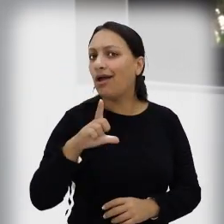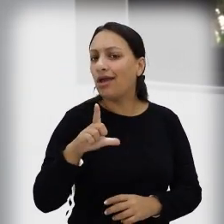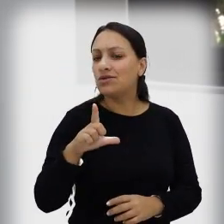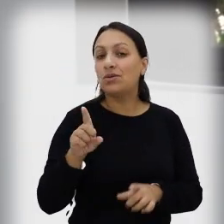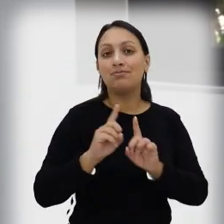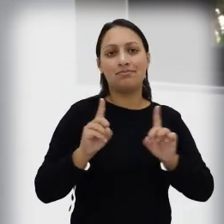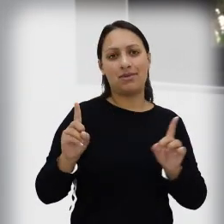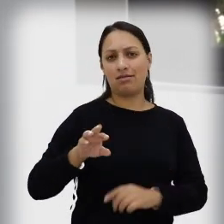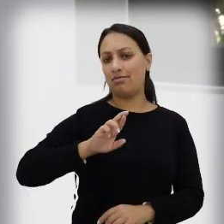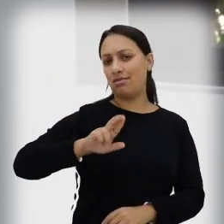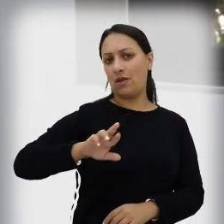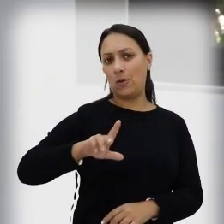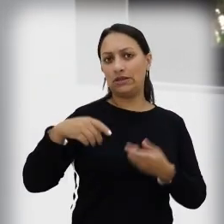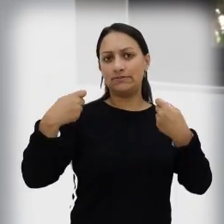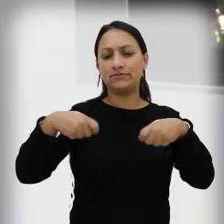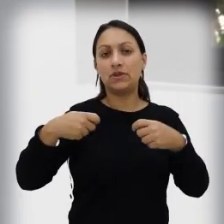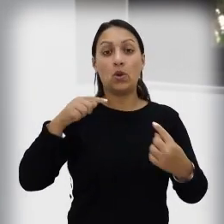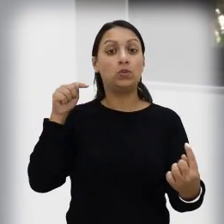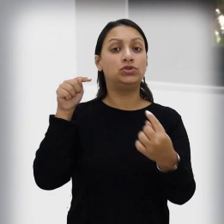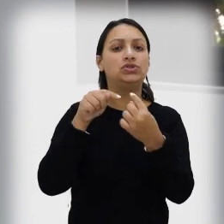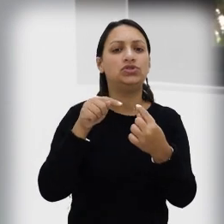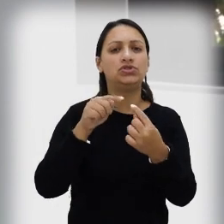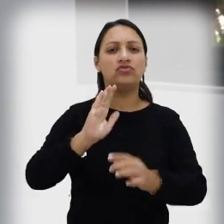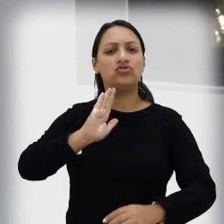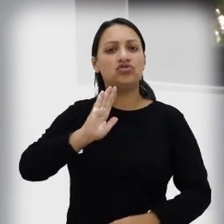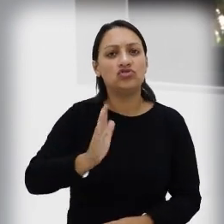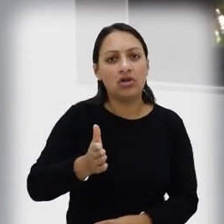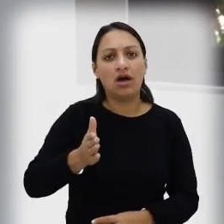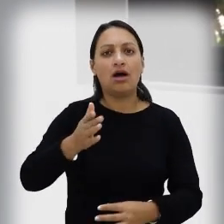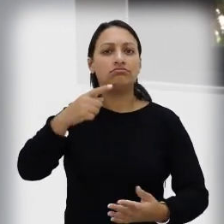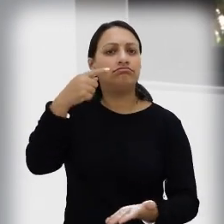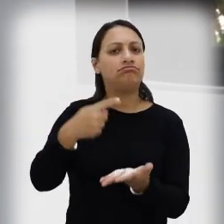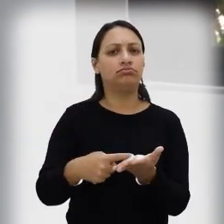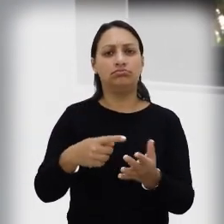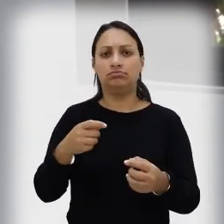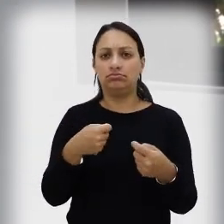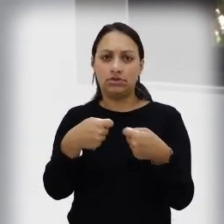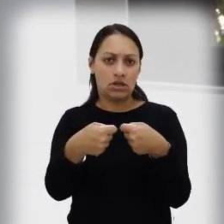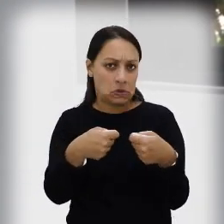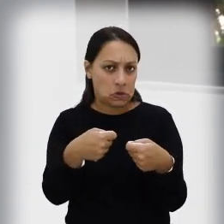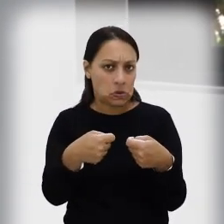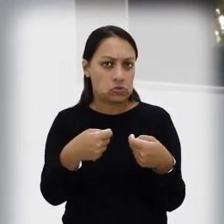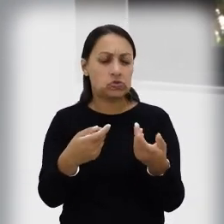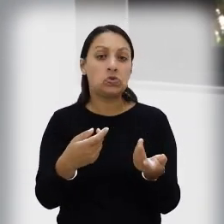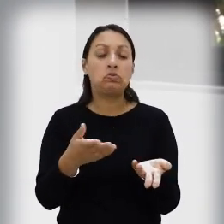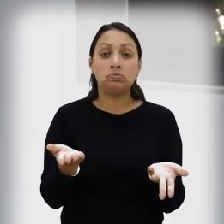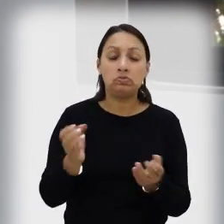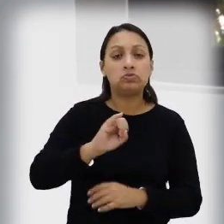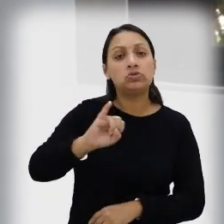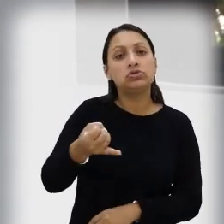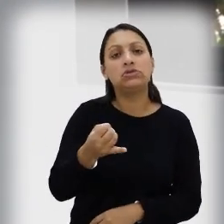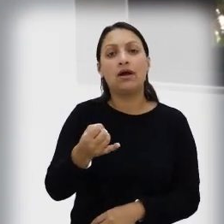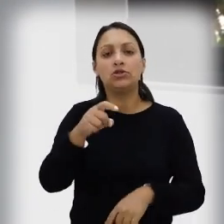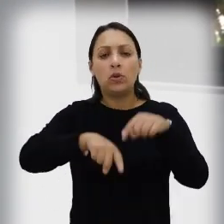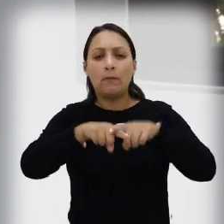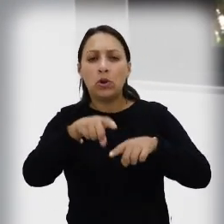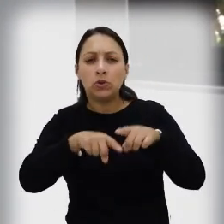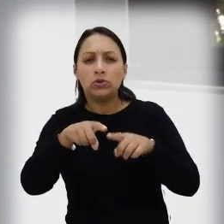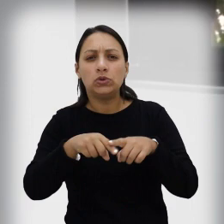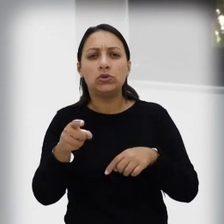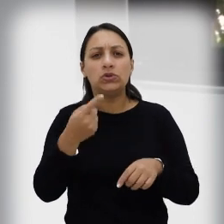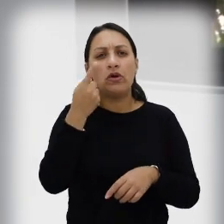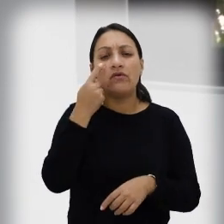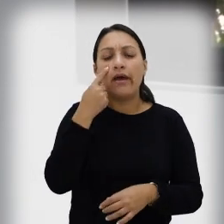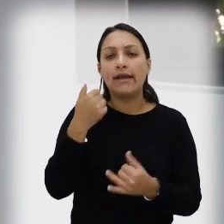são necessariamente objetivando fechamento de negócio. Você pode ter uma oportunidade de fazer uma validação de produto com um âncora que